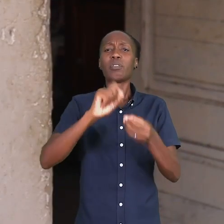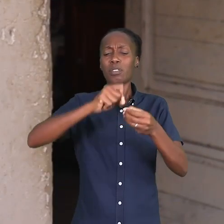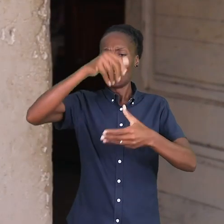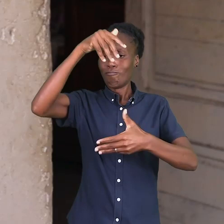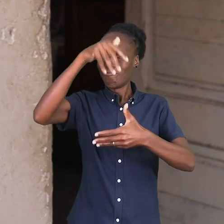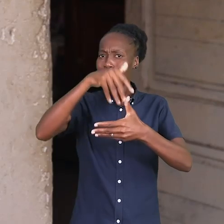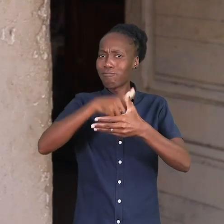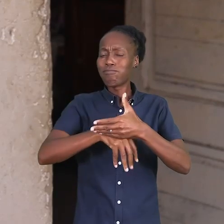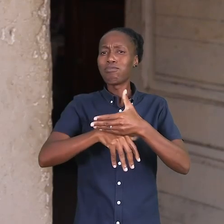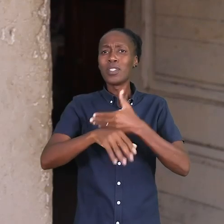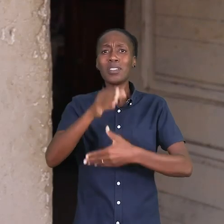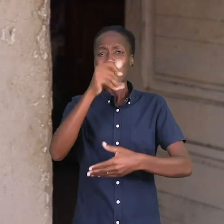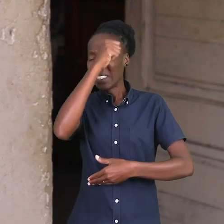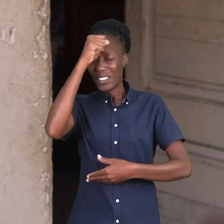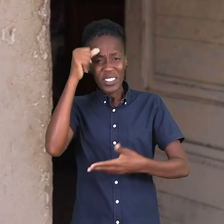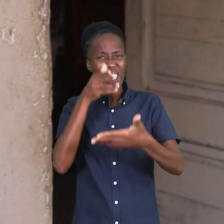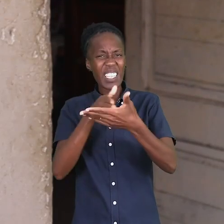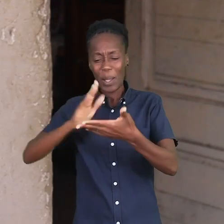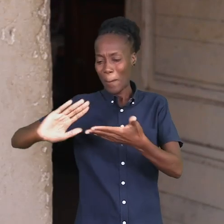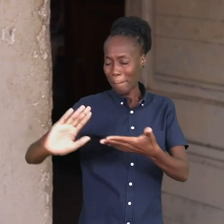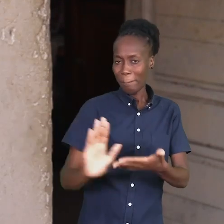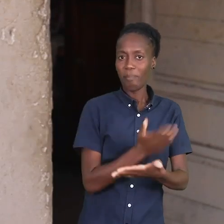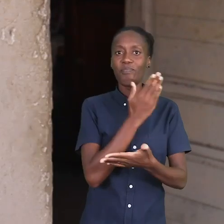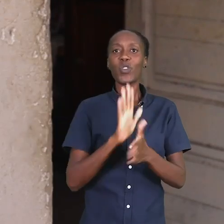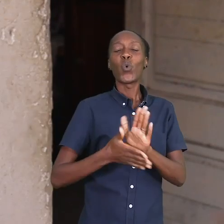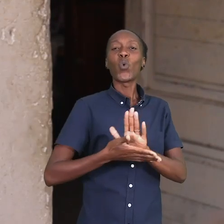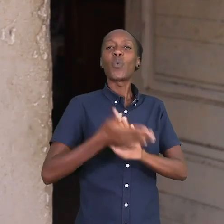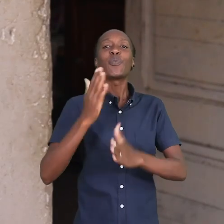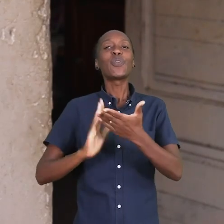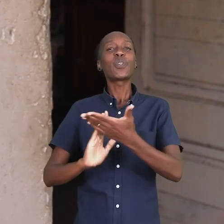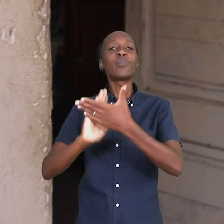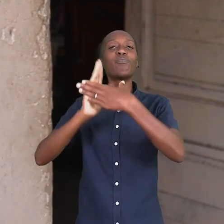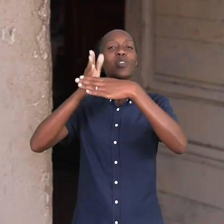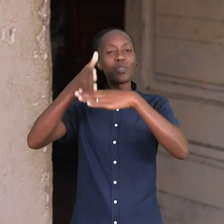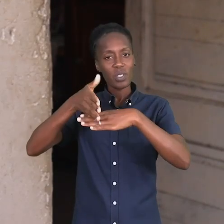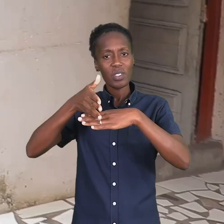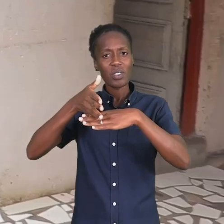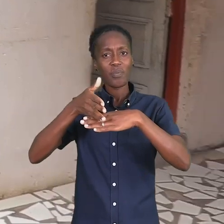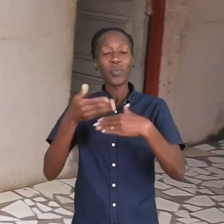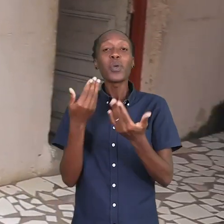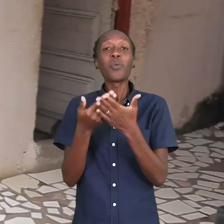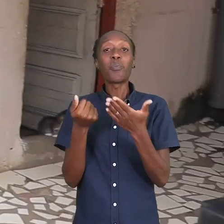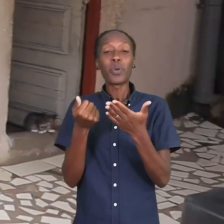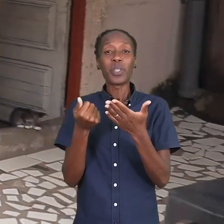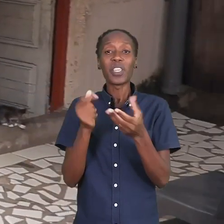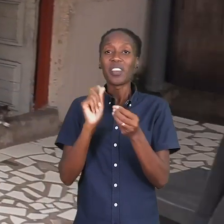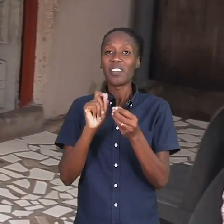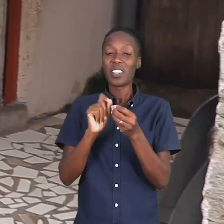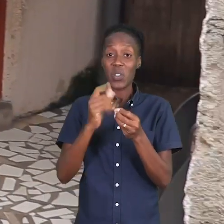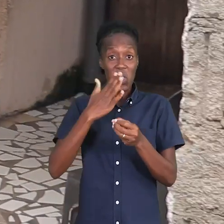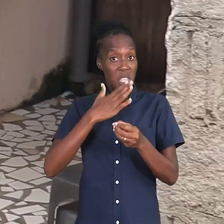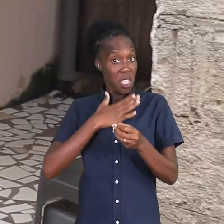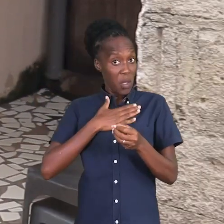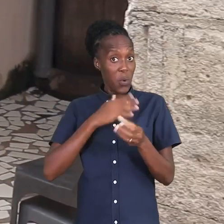desvenda aquelas dificuldades que a pessoa tem. Então, consegue progredir. Graças à educação, consegui